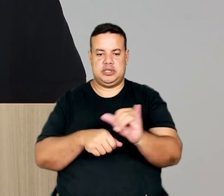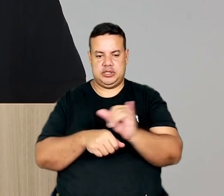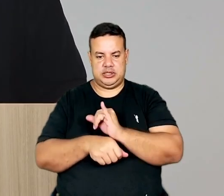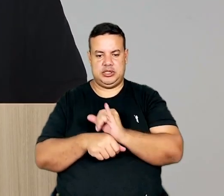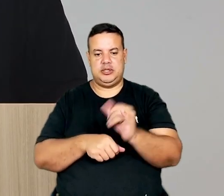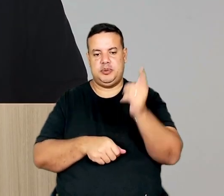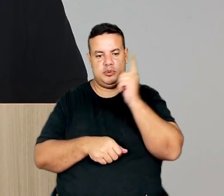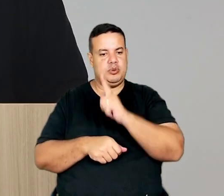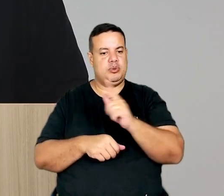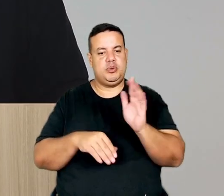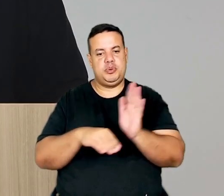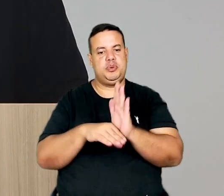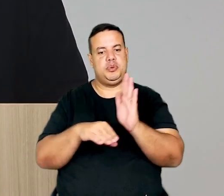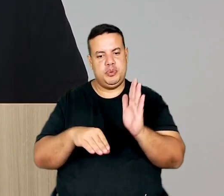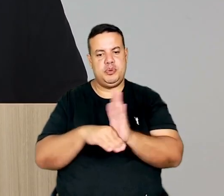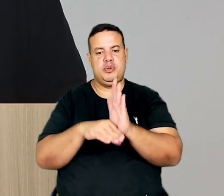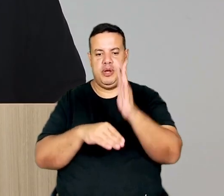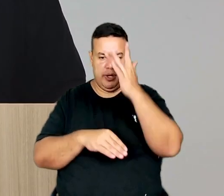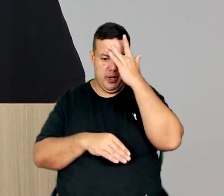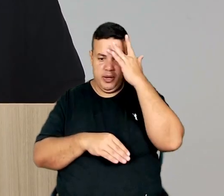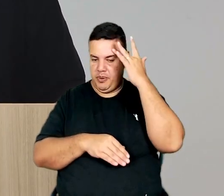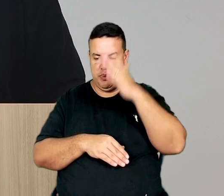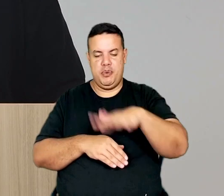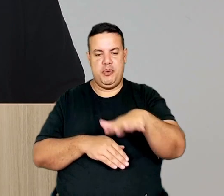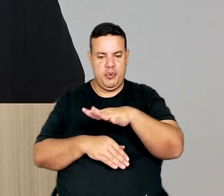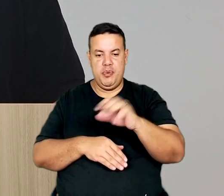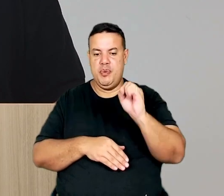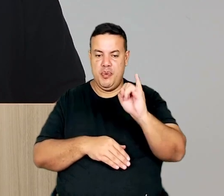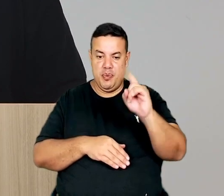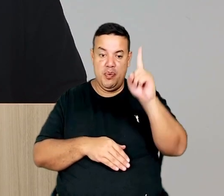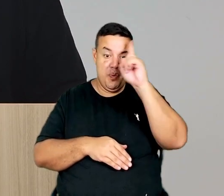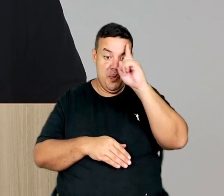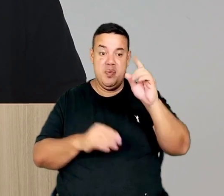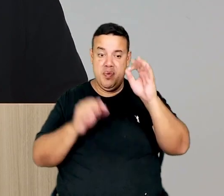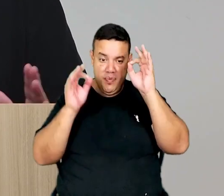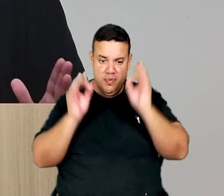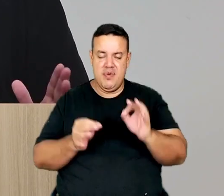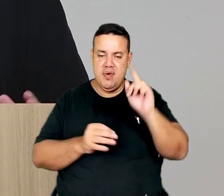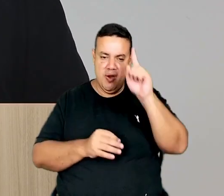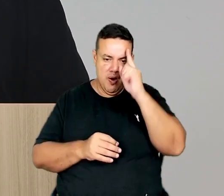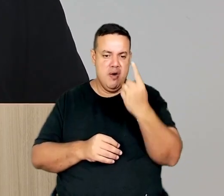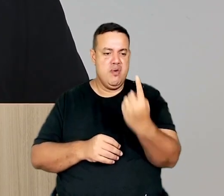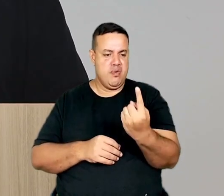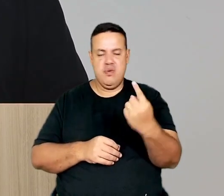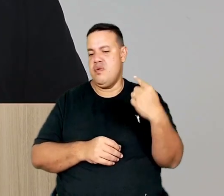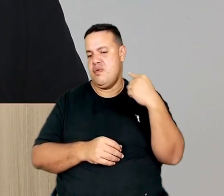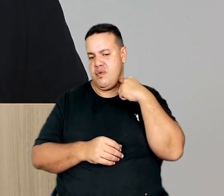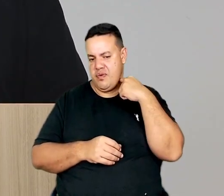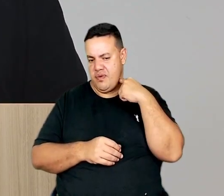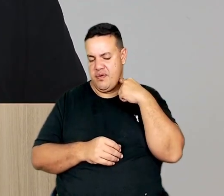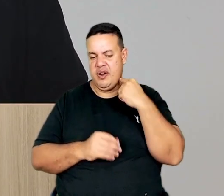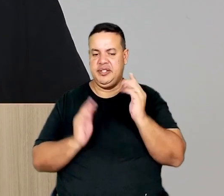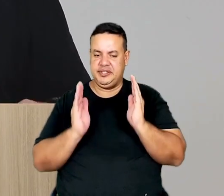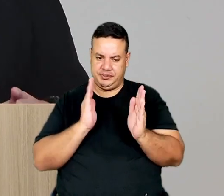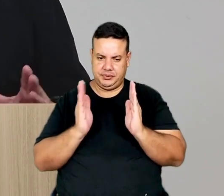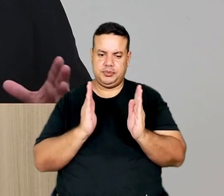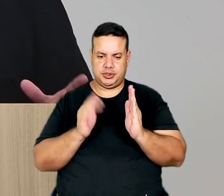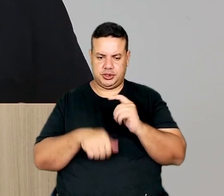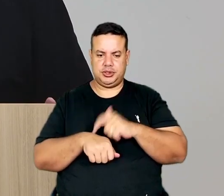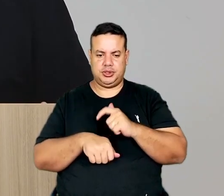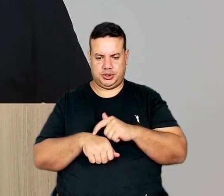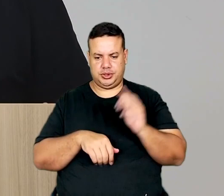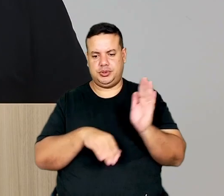para esse pessoal. Se essa data se confirmar, 1º de maio, vai ter aí um trabalho, talvez até